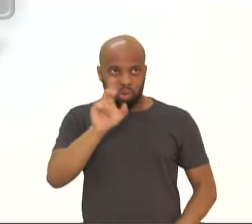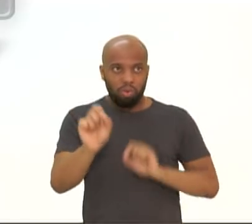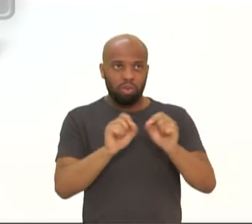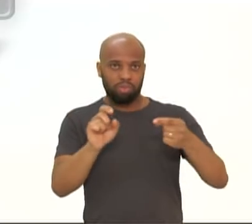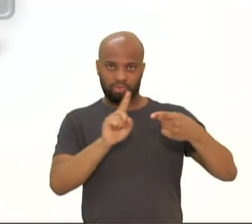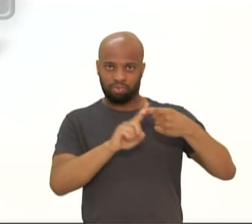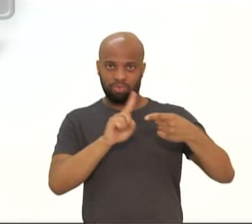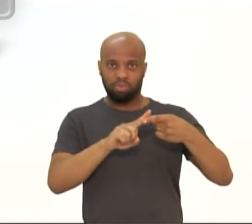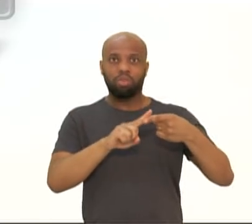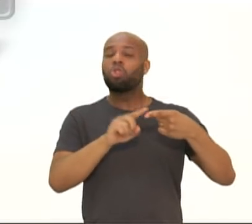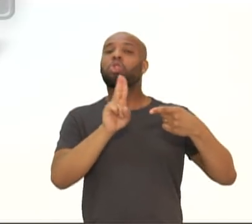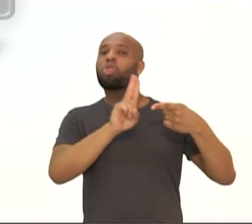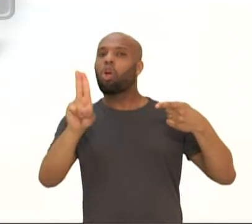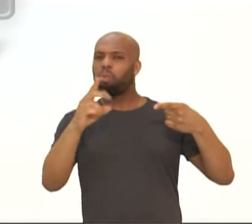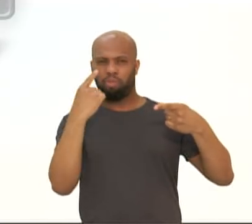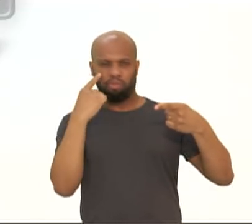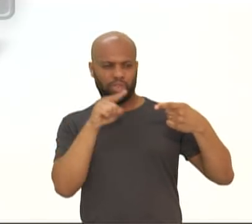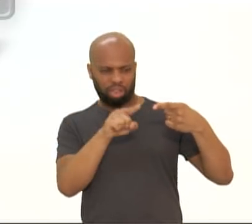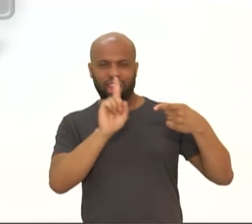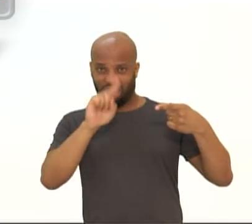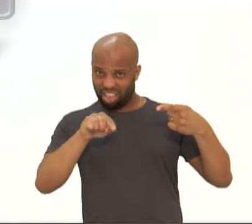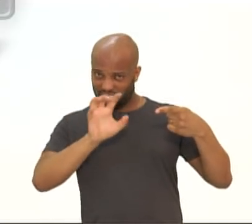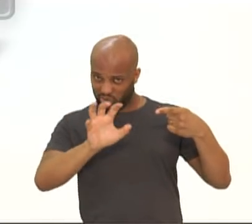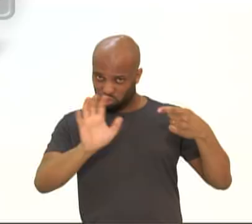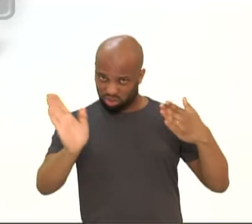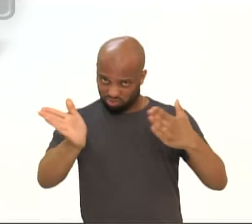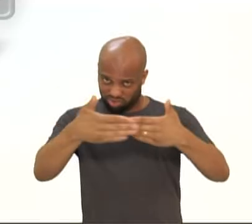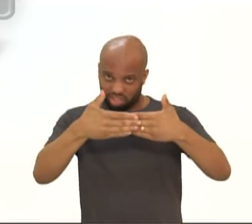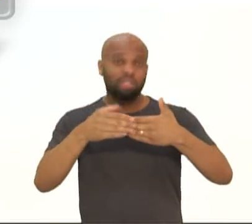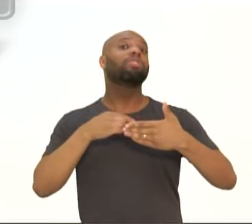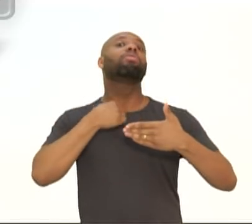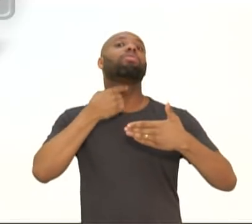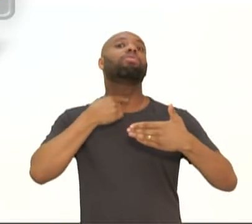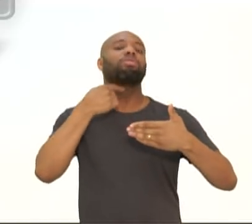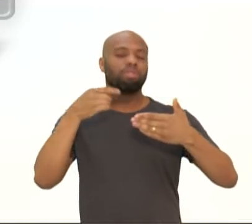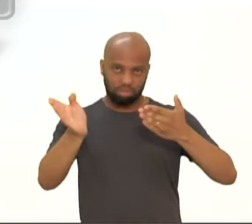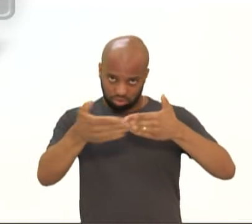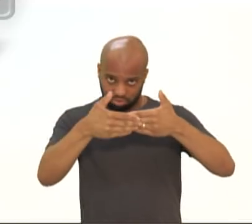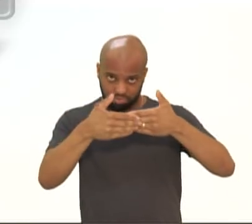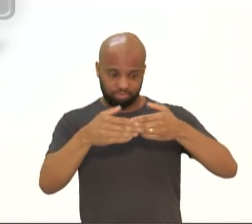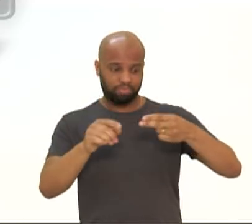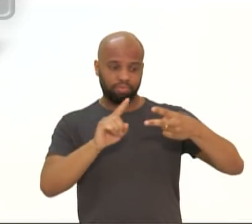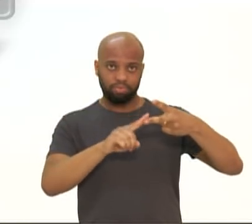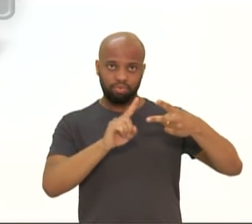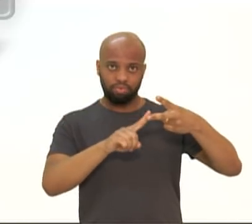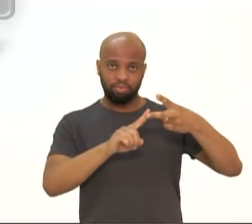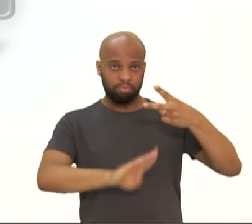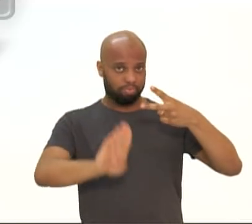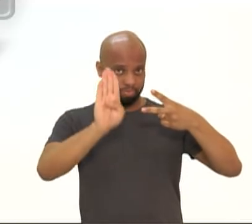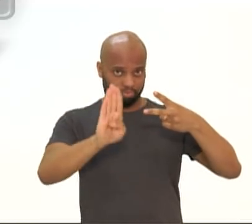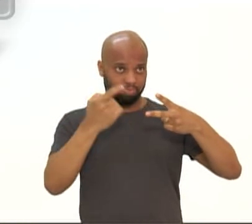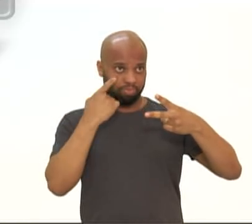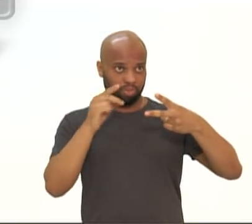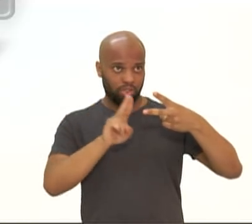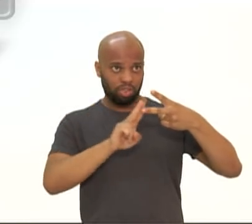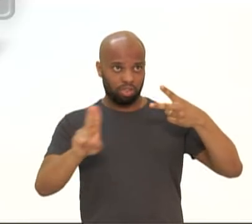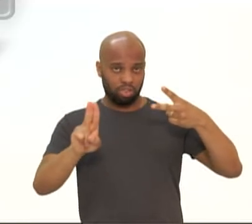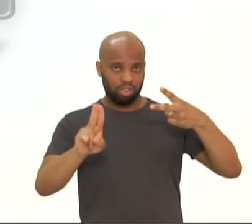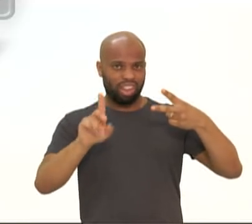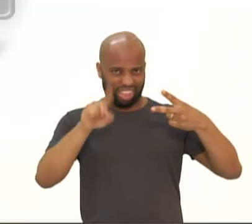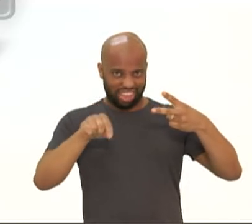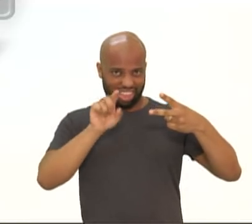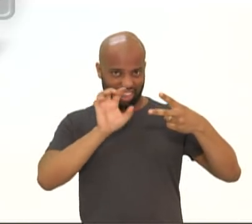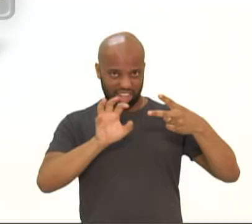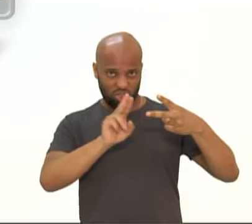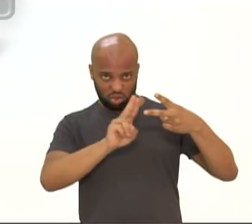o esôfago, na alternativa A, que foi bloqueado pelo alimento? Na alternativa B, a